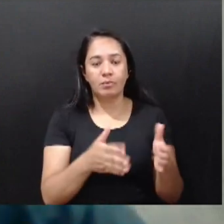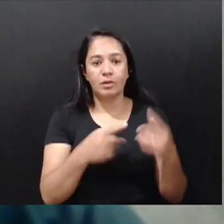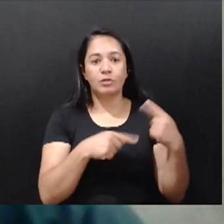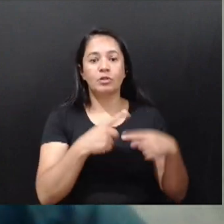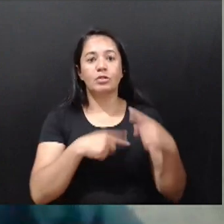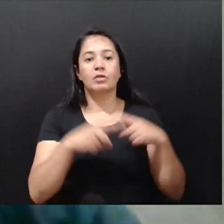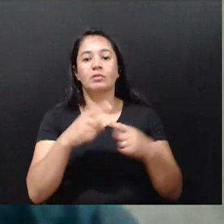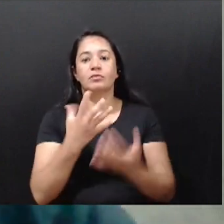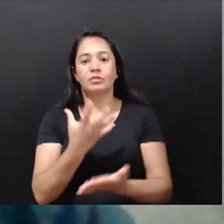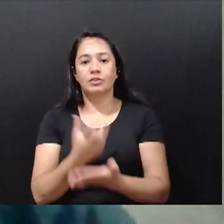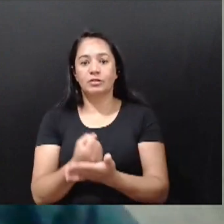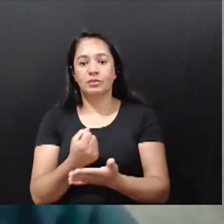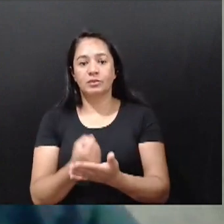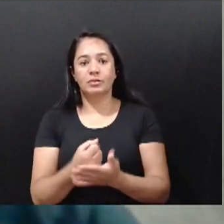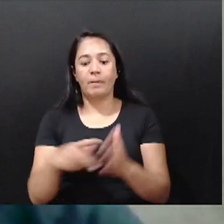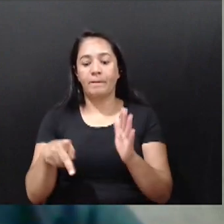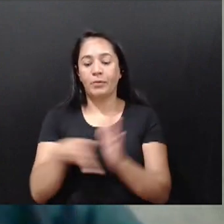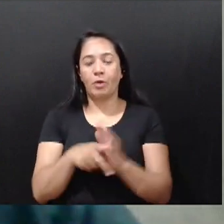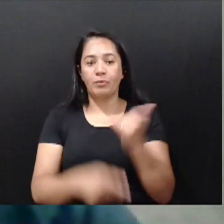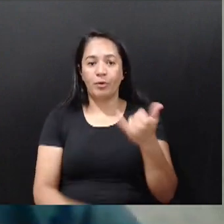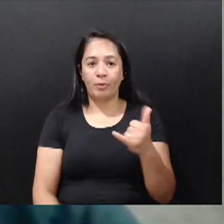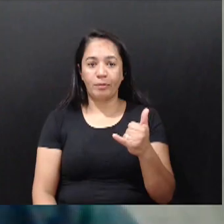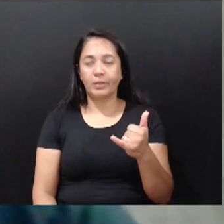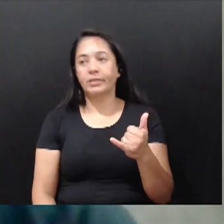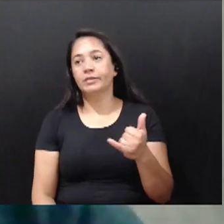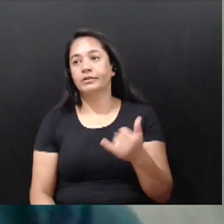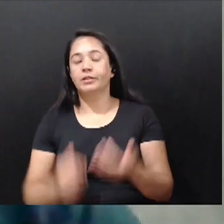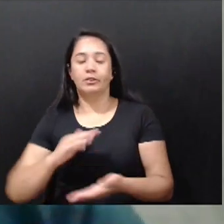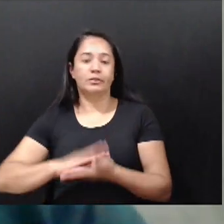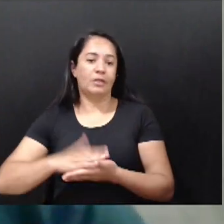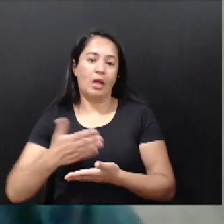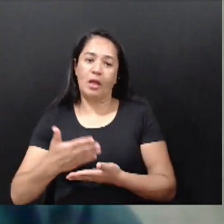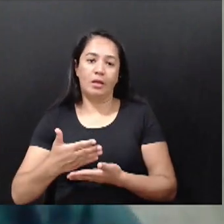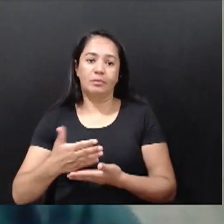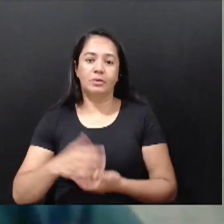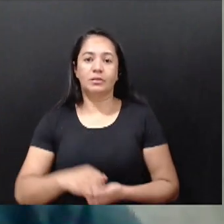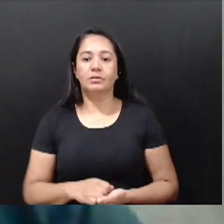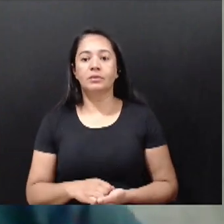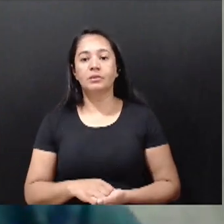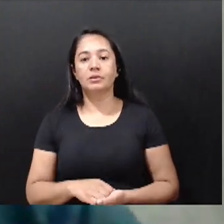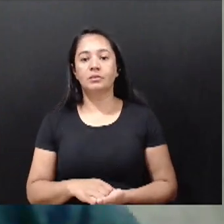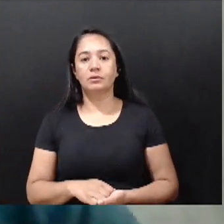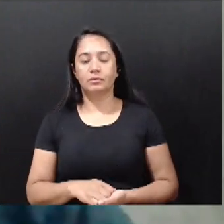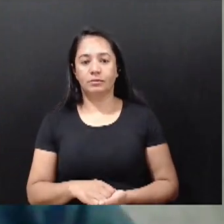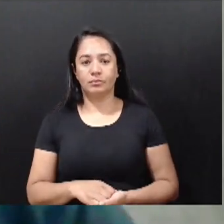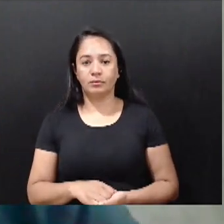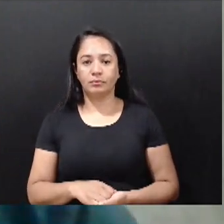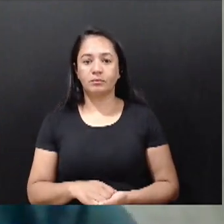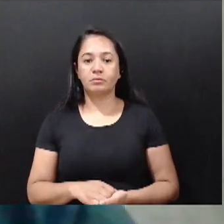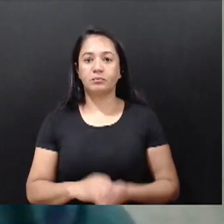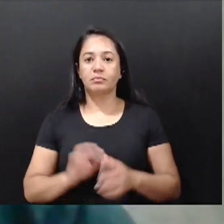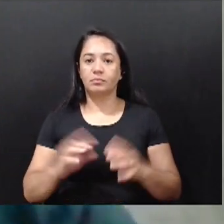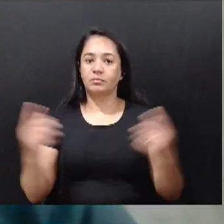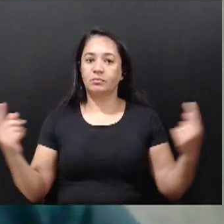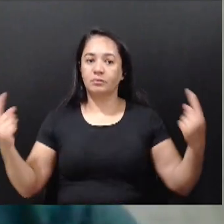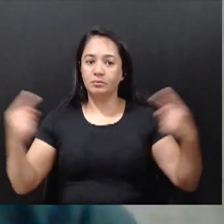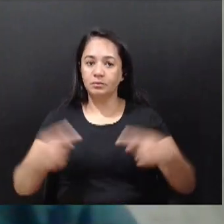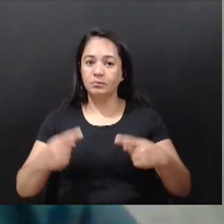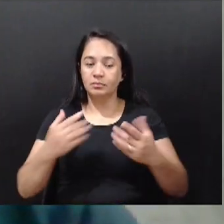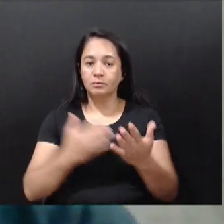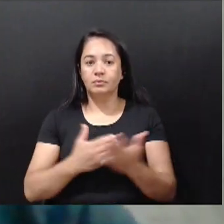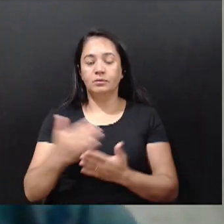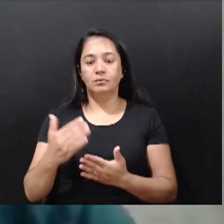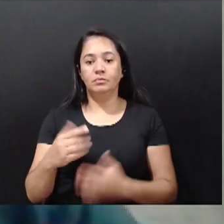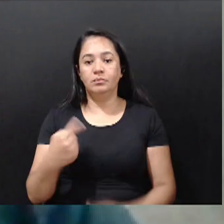para celular, tablet, né, para dispositivos móveis. E esse desafio ele foi lançado, nós aceitamos,